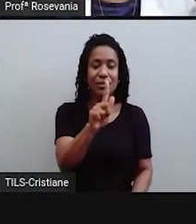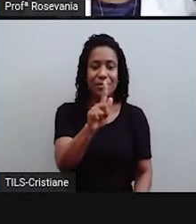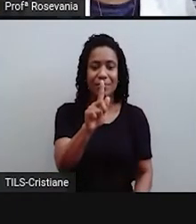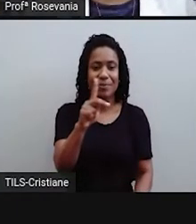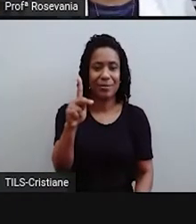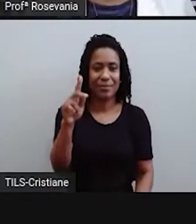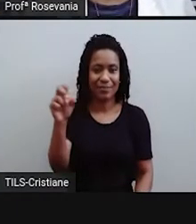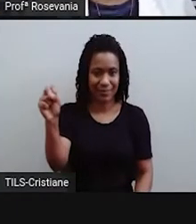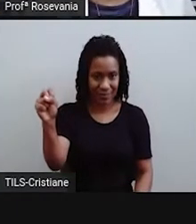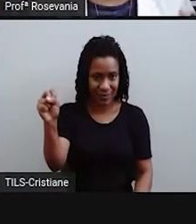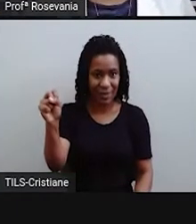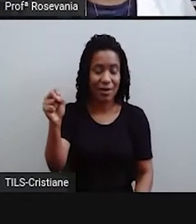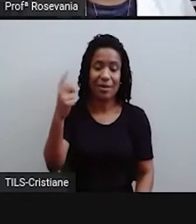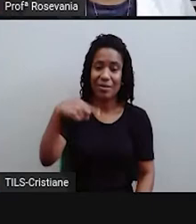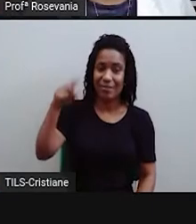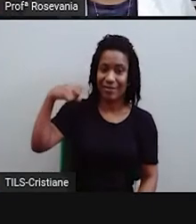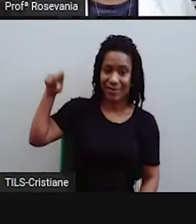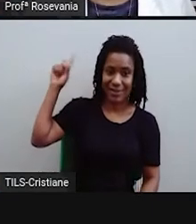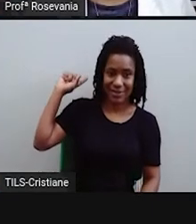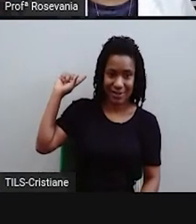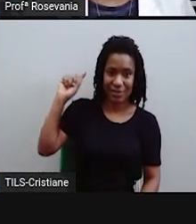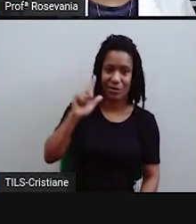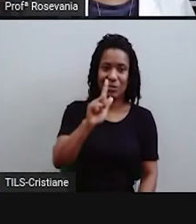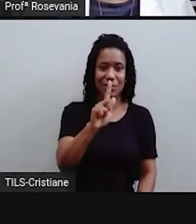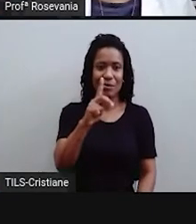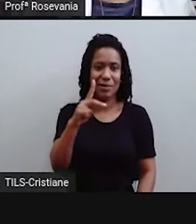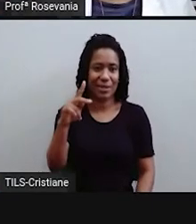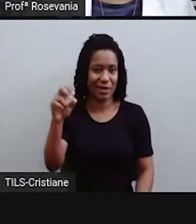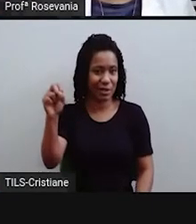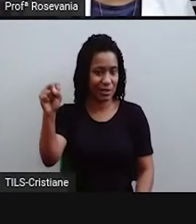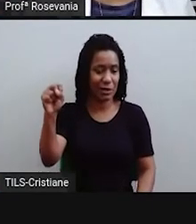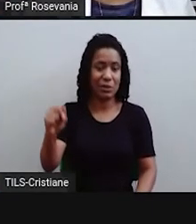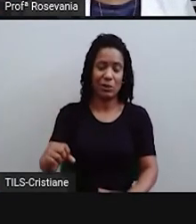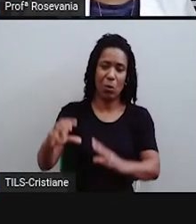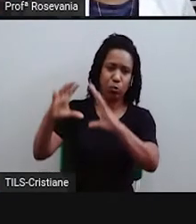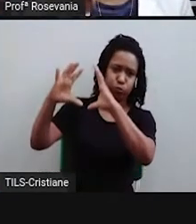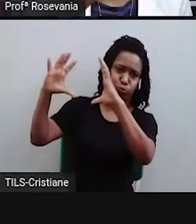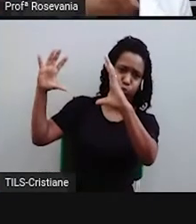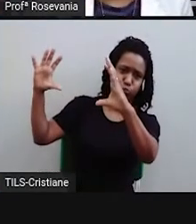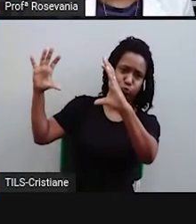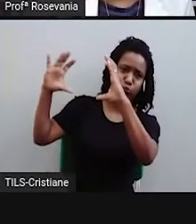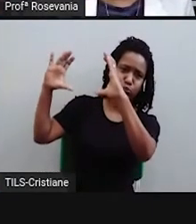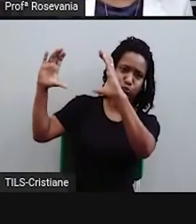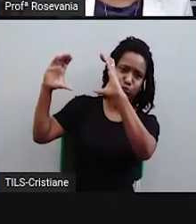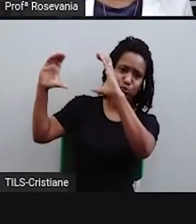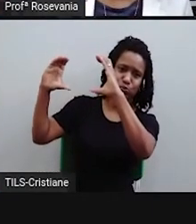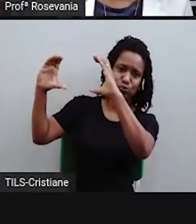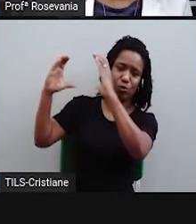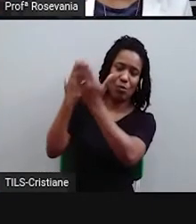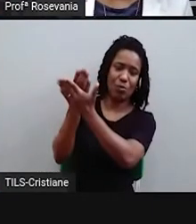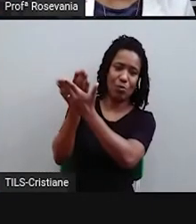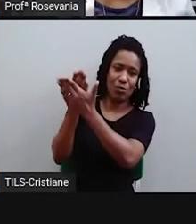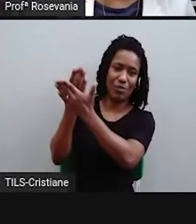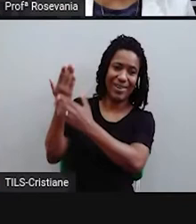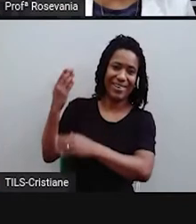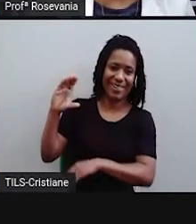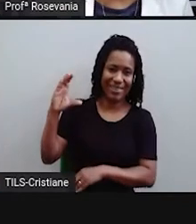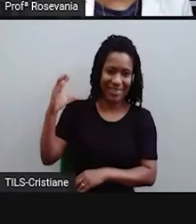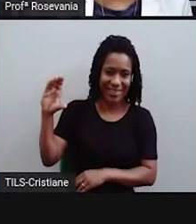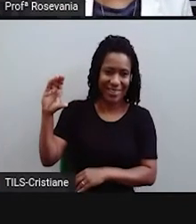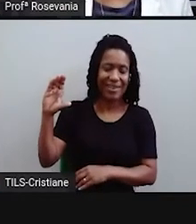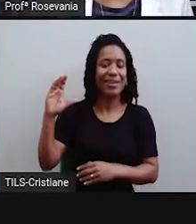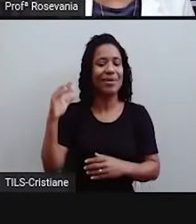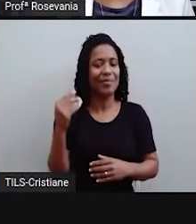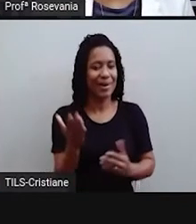GPS era enorme, só era utilizado lá para geologia e pesadérrimo. E hoje está lá dentro do nosso celular, de